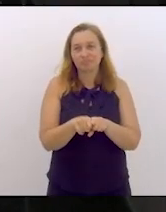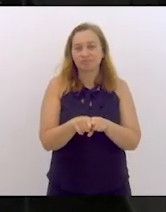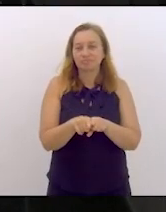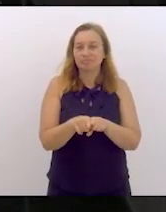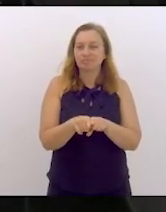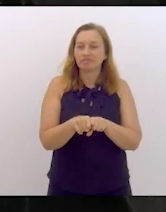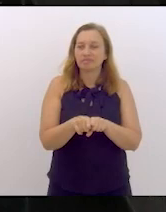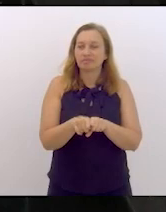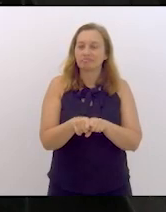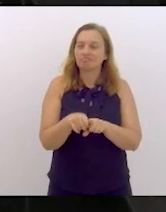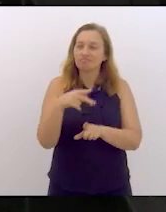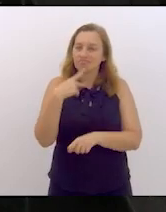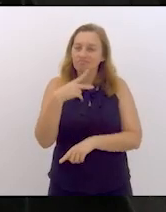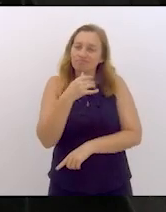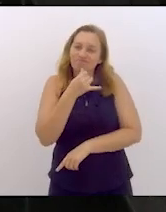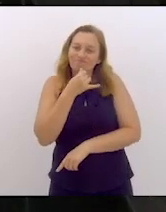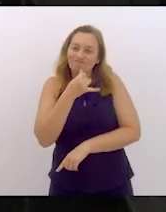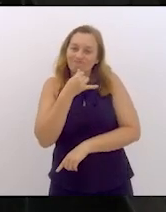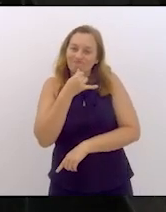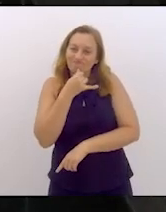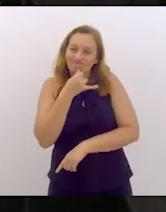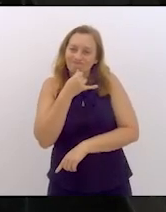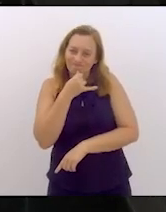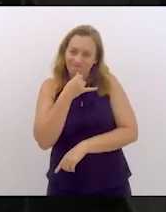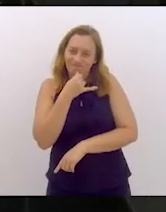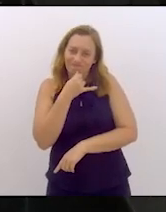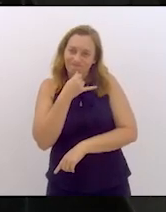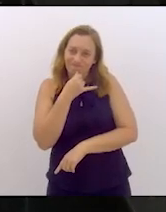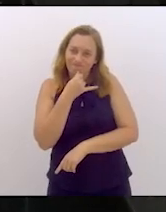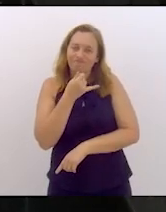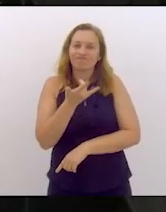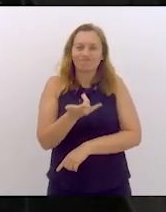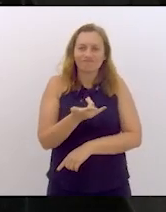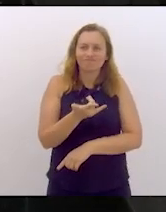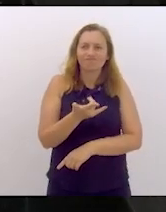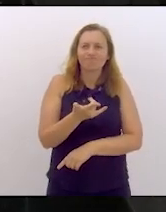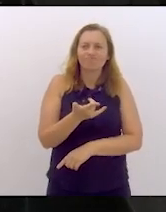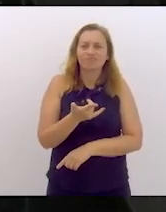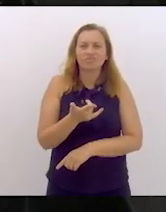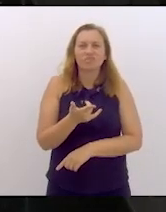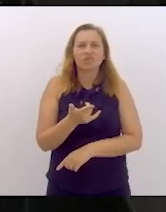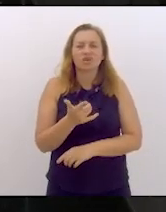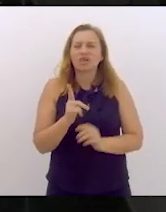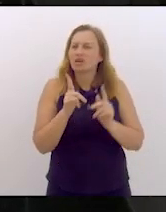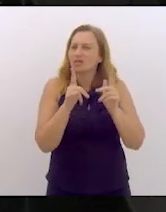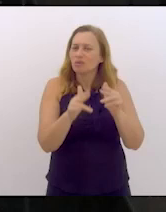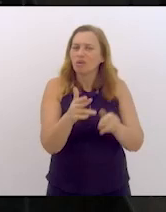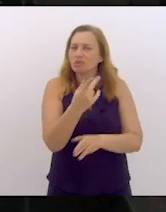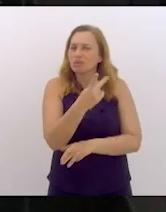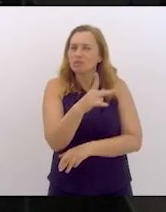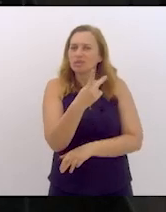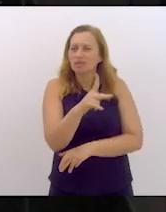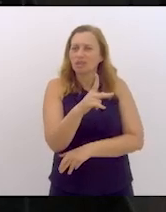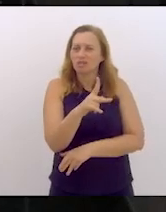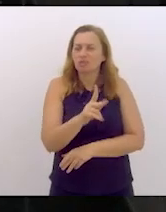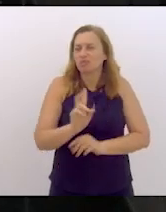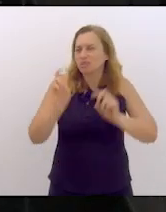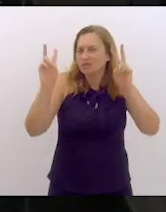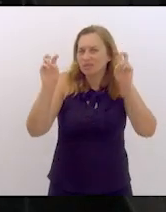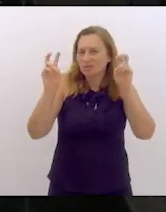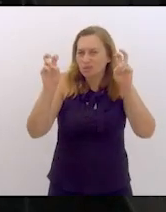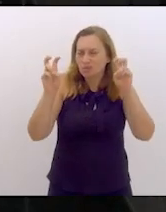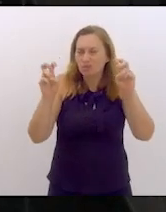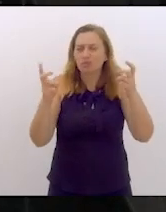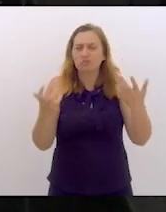somar a indignação ao inconformismo e a repulsa é de vossa excelência diante desses